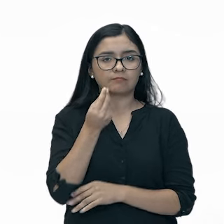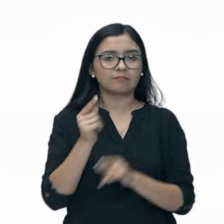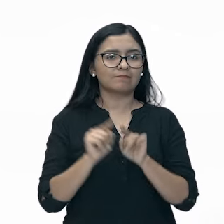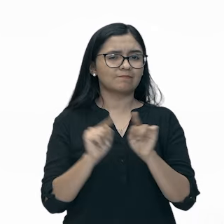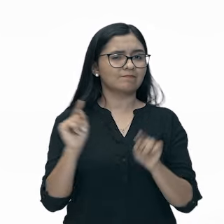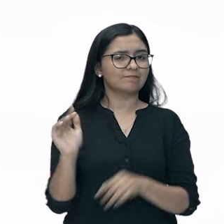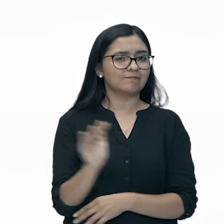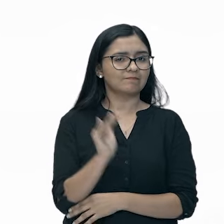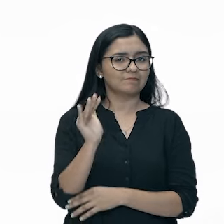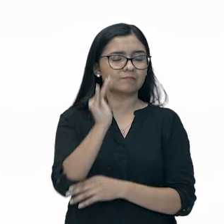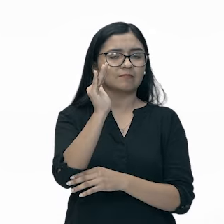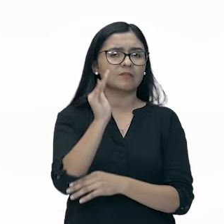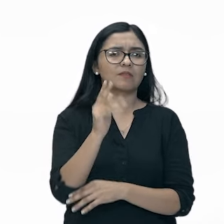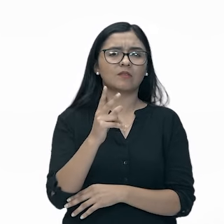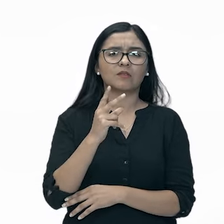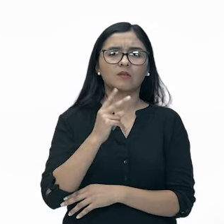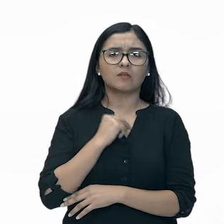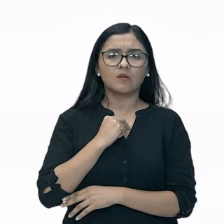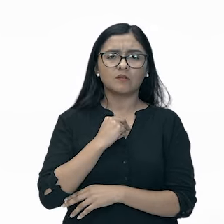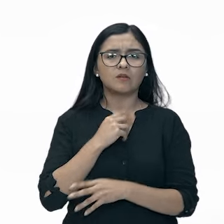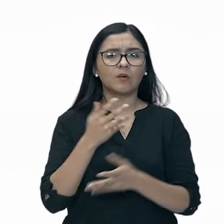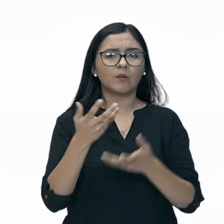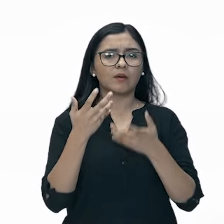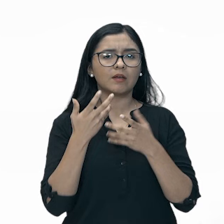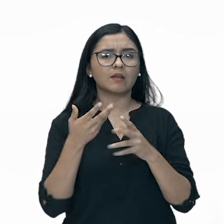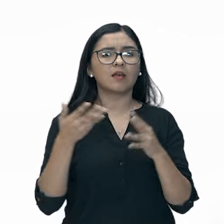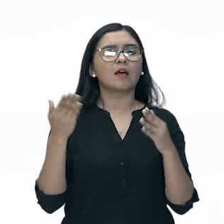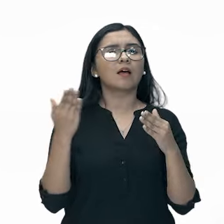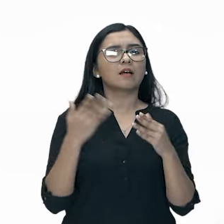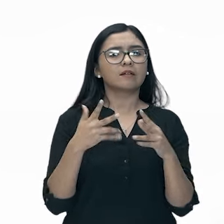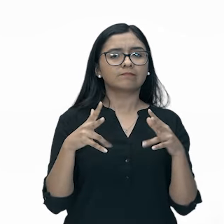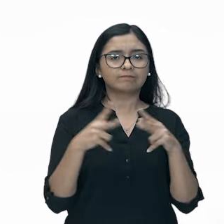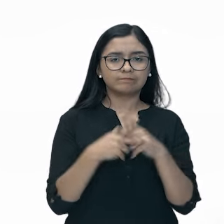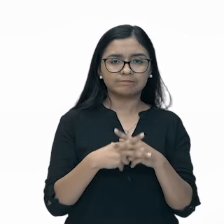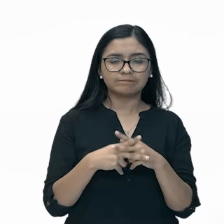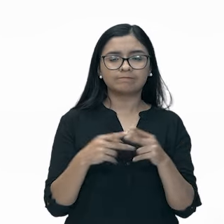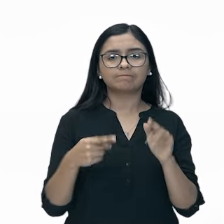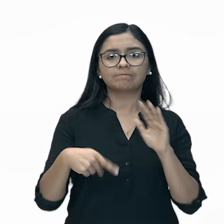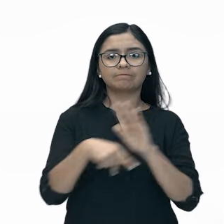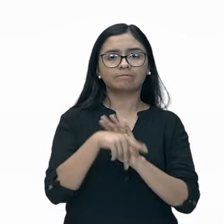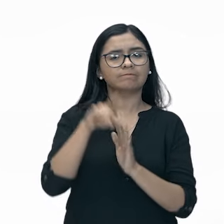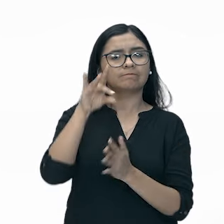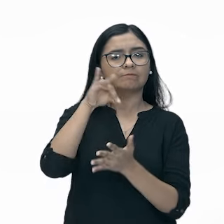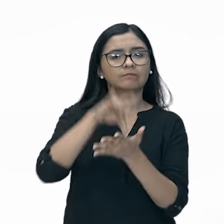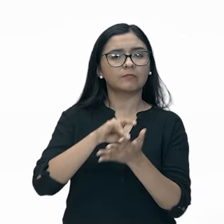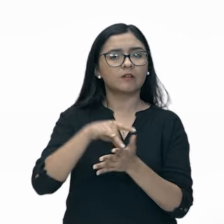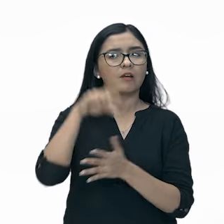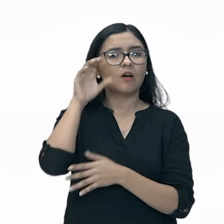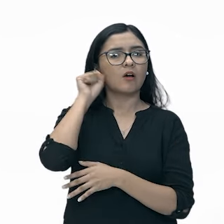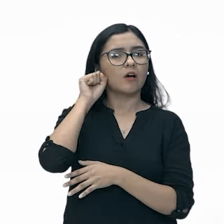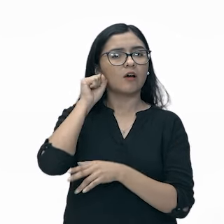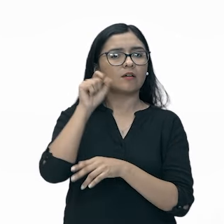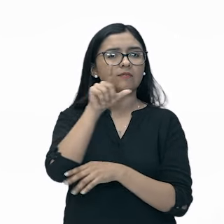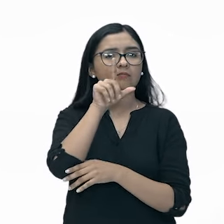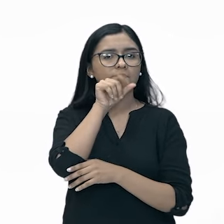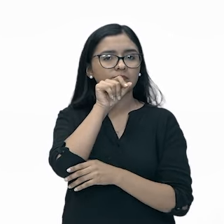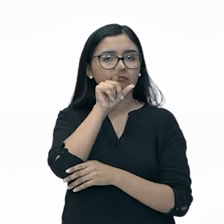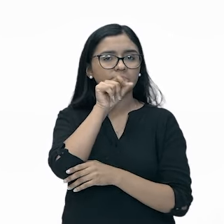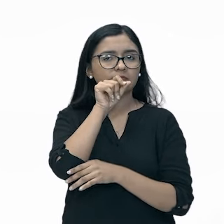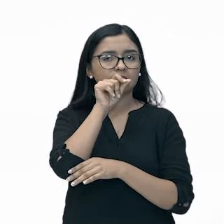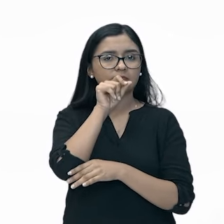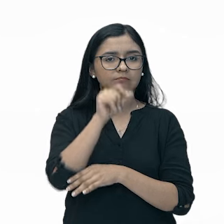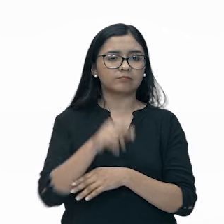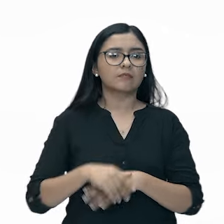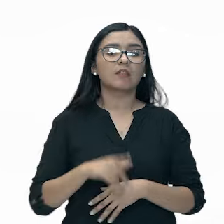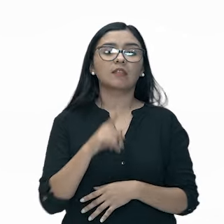Ai Quem Me Dera chupar uma Carambola de verdade e ouviram sabiar com certidão de idade nós temos